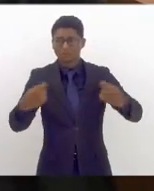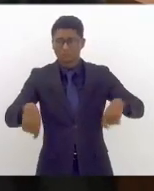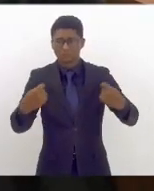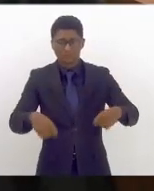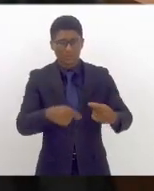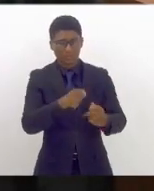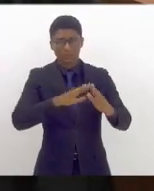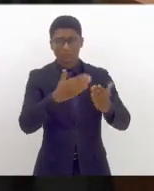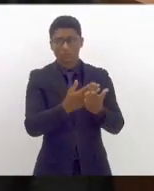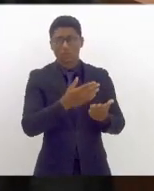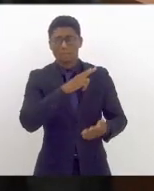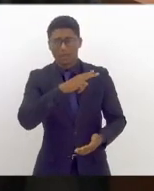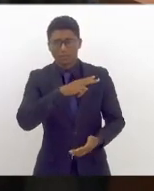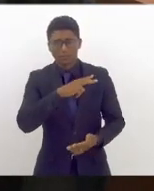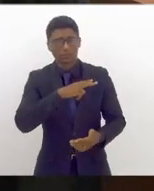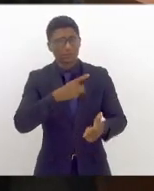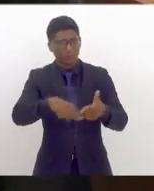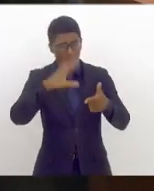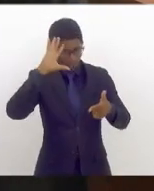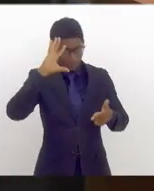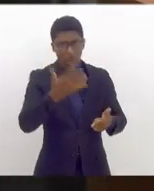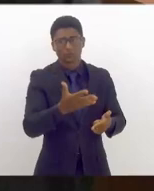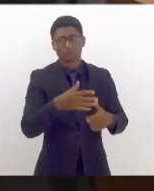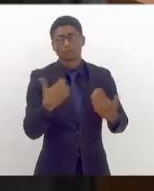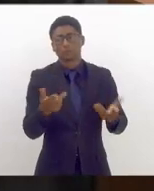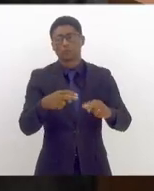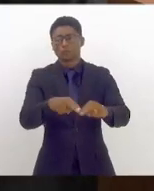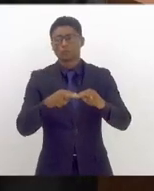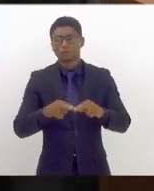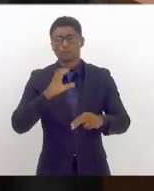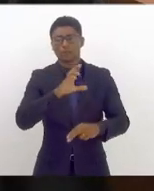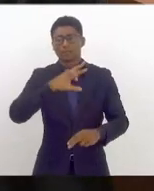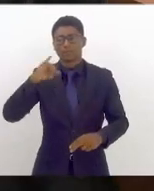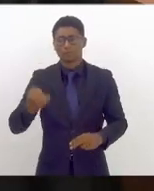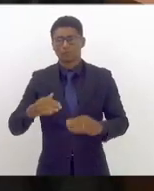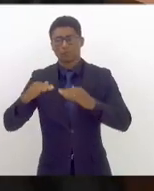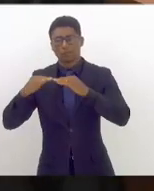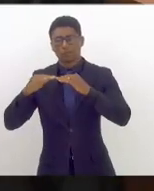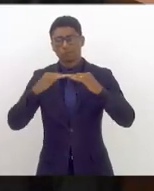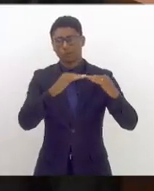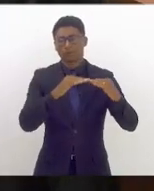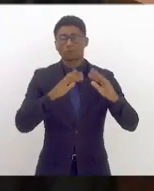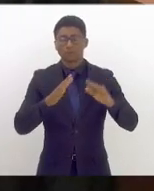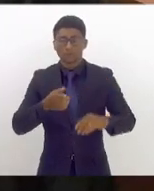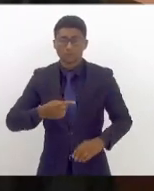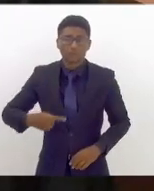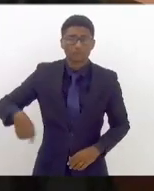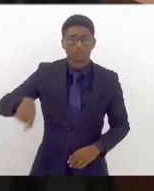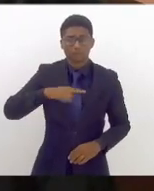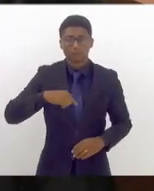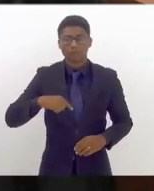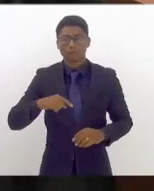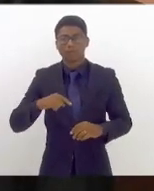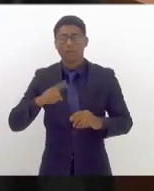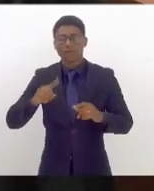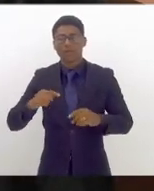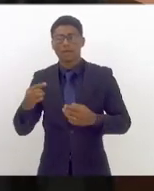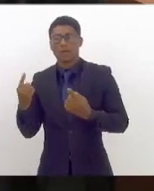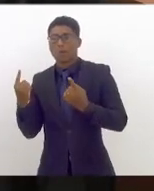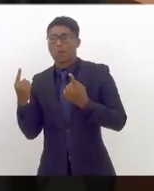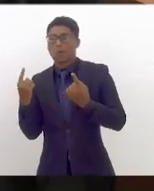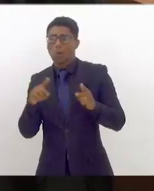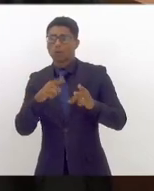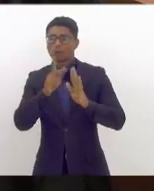por isso que eu vou acompanhar o parecer da ccj mas num mérito a nossa posição é contrário esse projeto